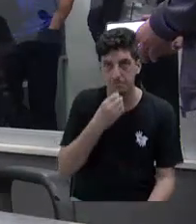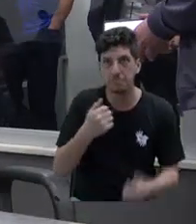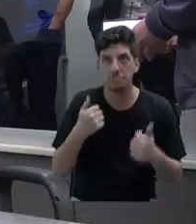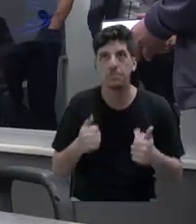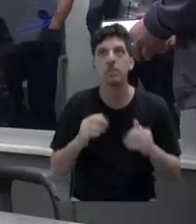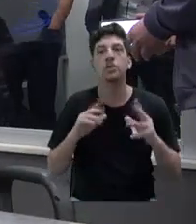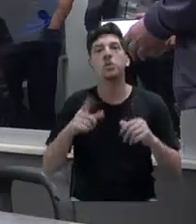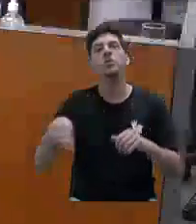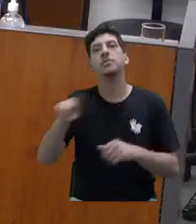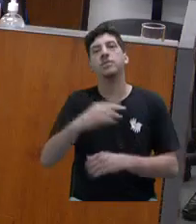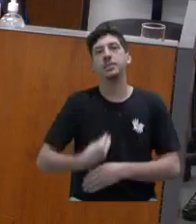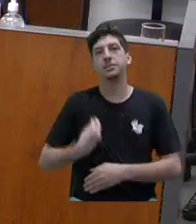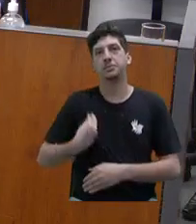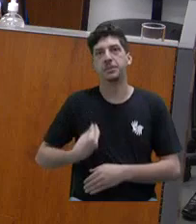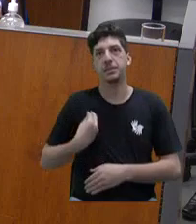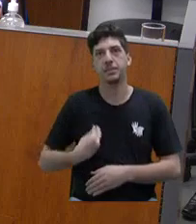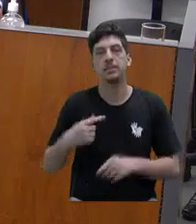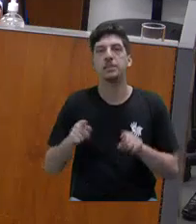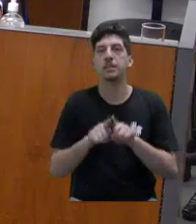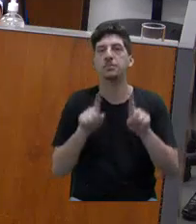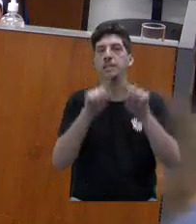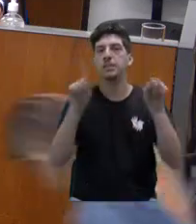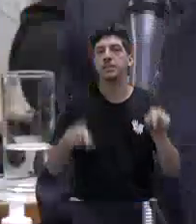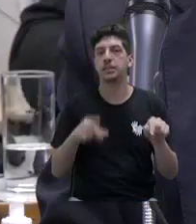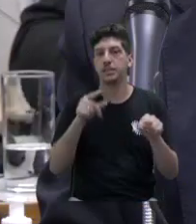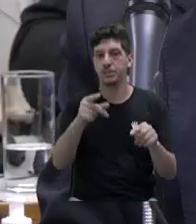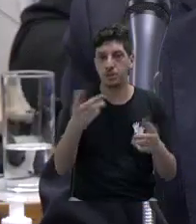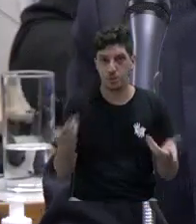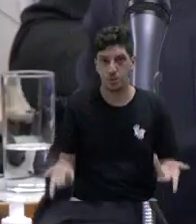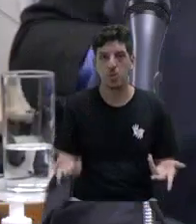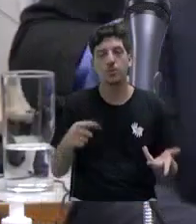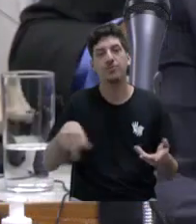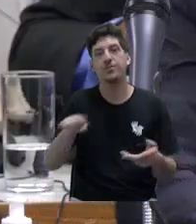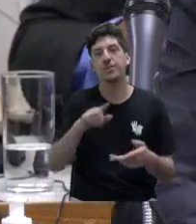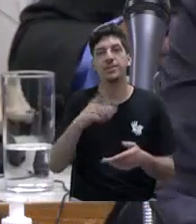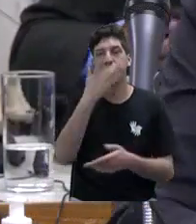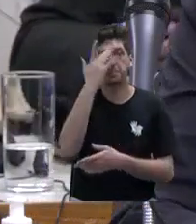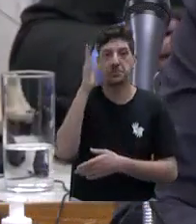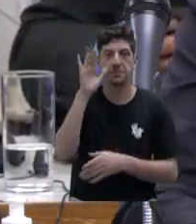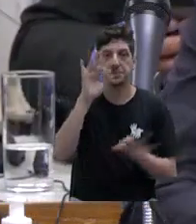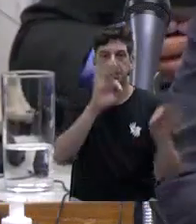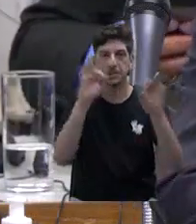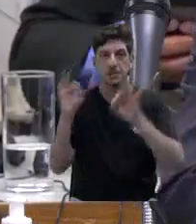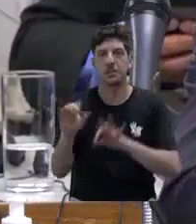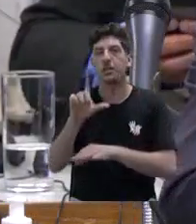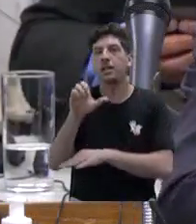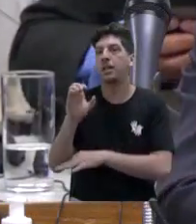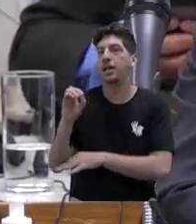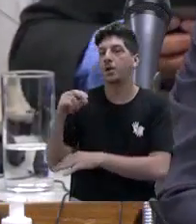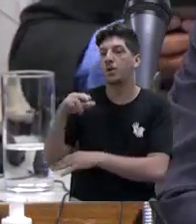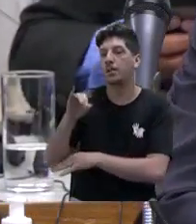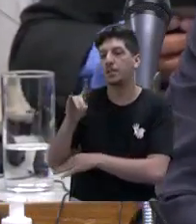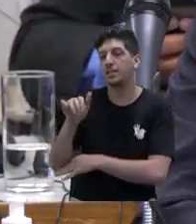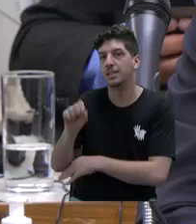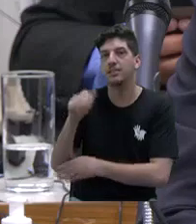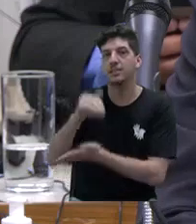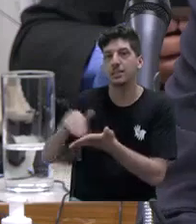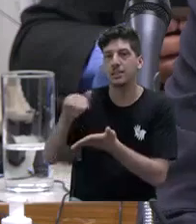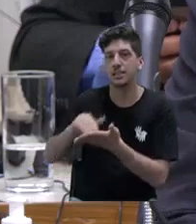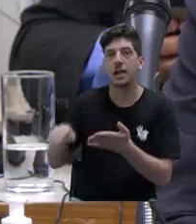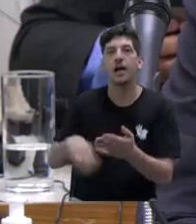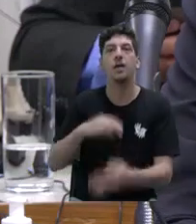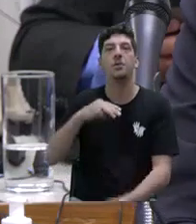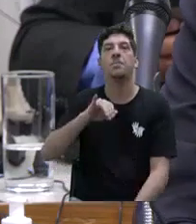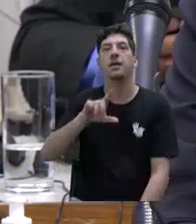todos os outros que estão aqui, senhores servidores, senhoras e senhores, Leônidas, nosso secretário, Milena,